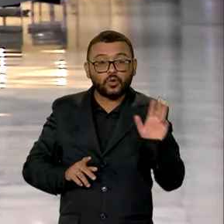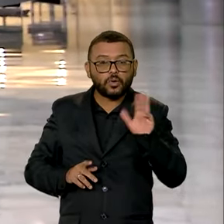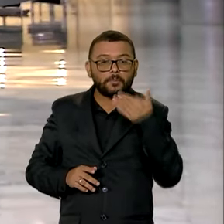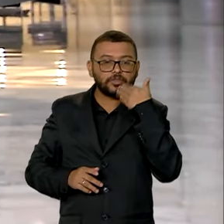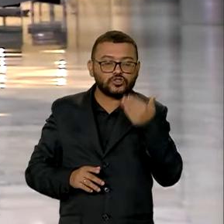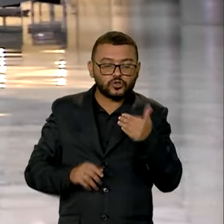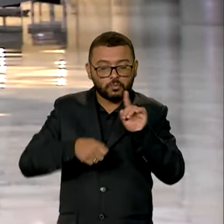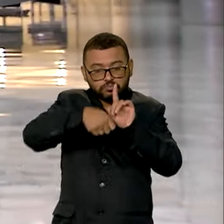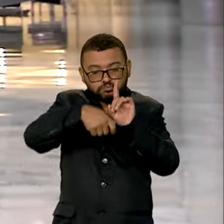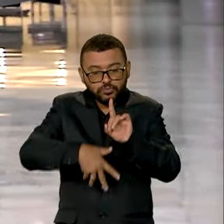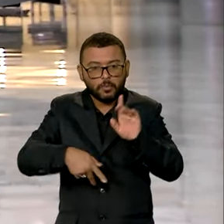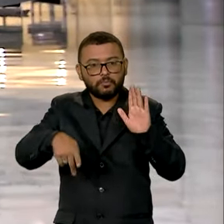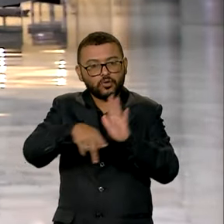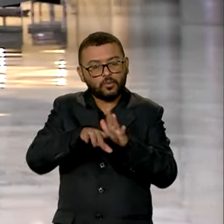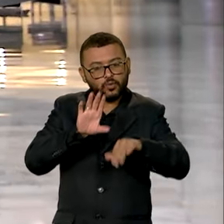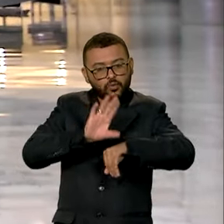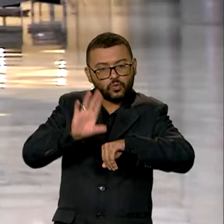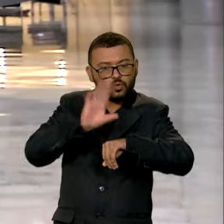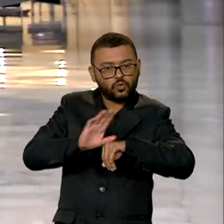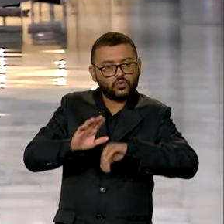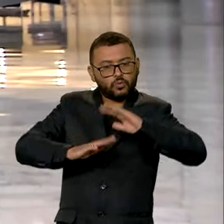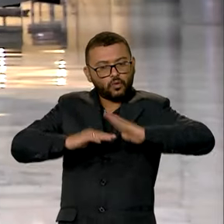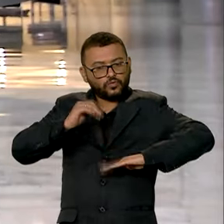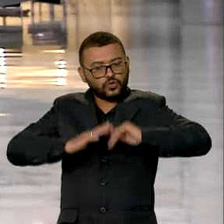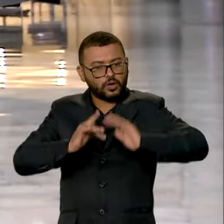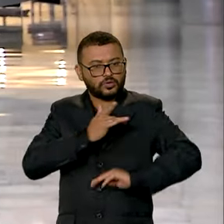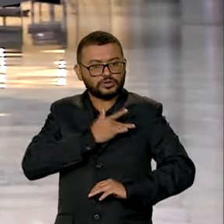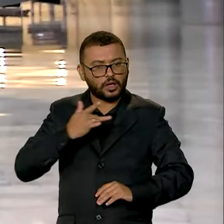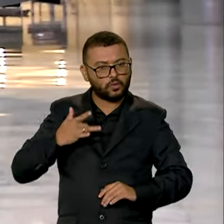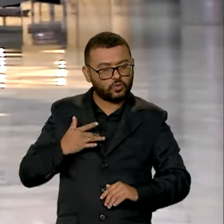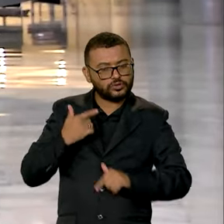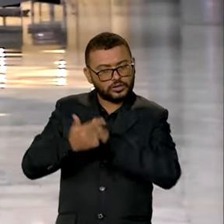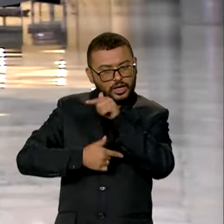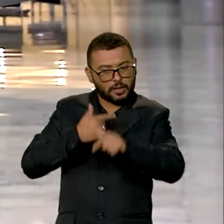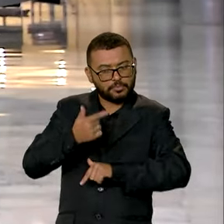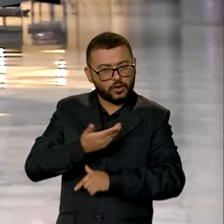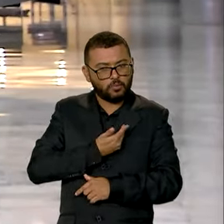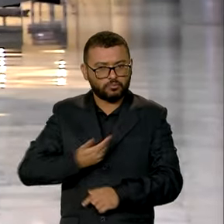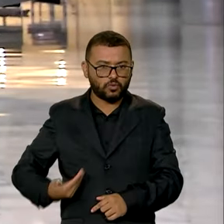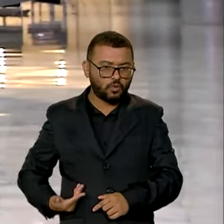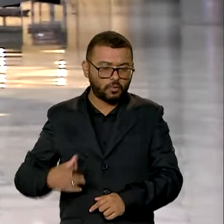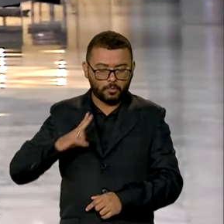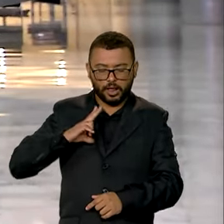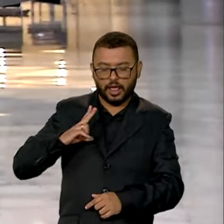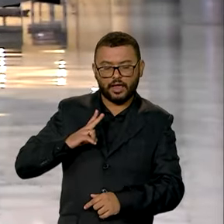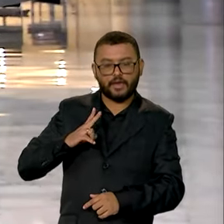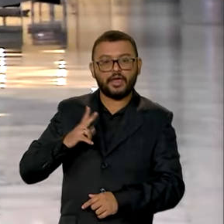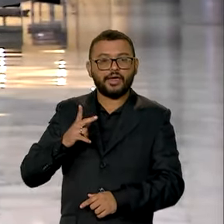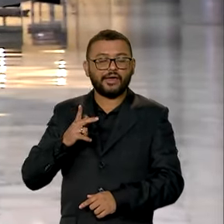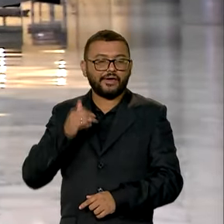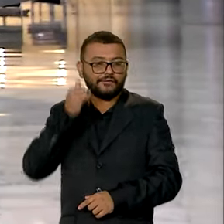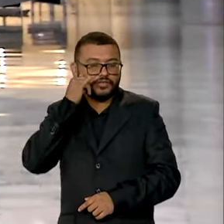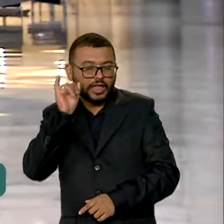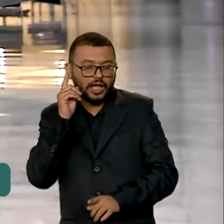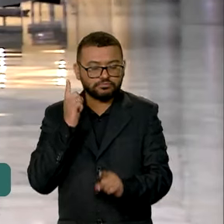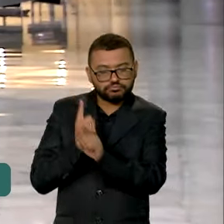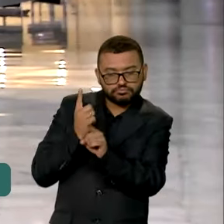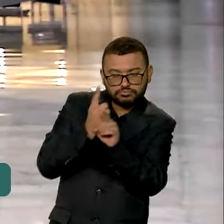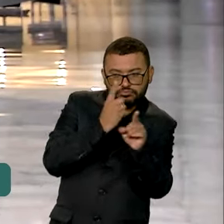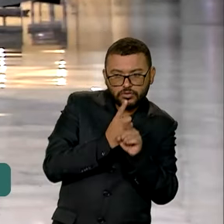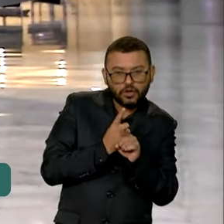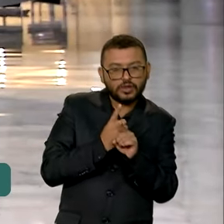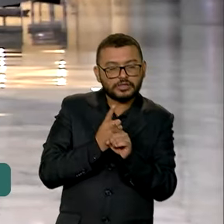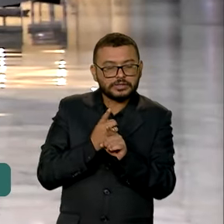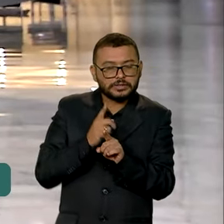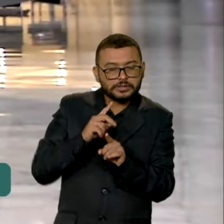diretrizes como a capacitação dos profissionais de saúde públicos e privados para a prevenção e identificação de